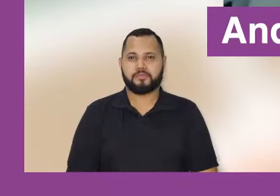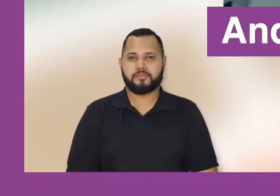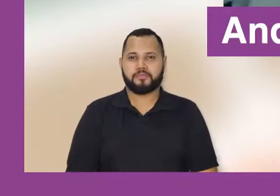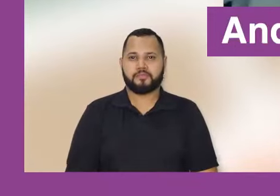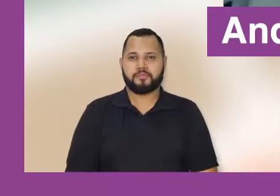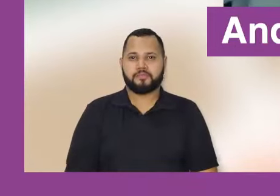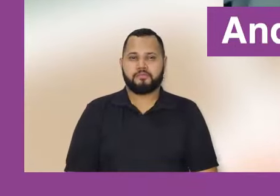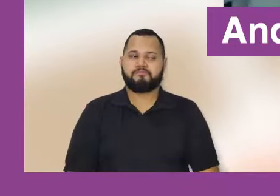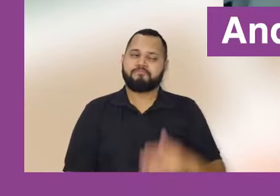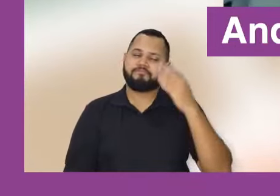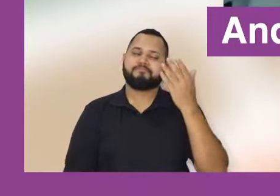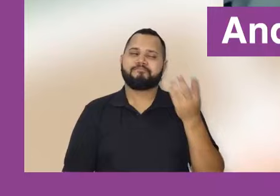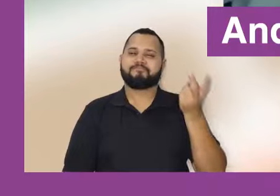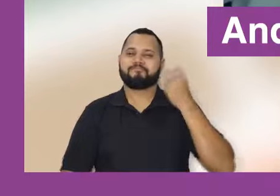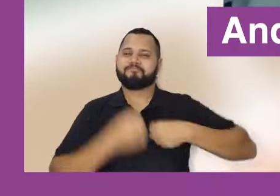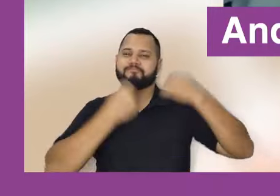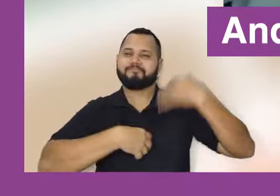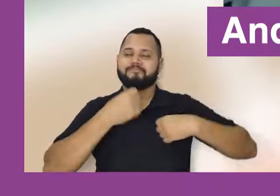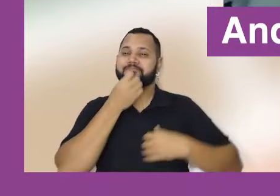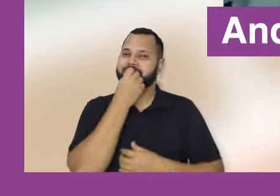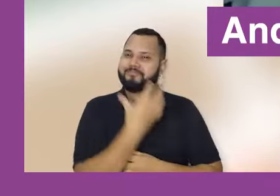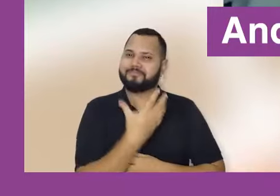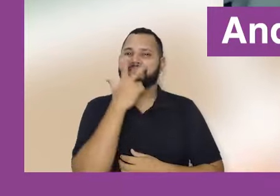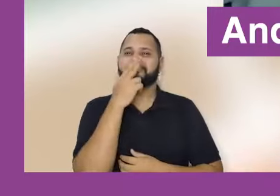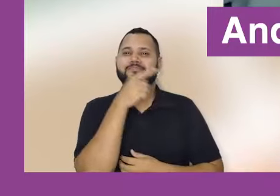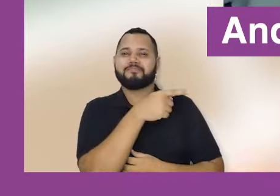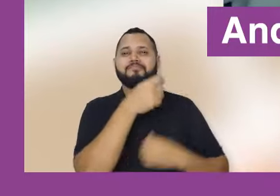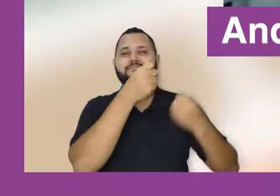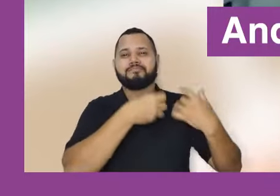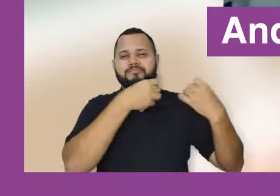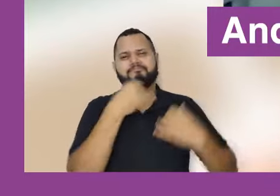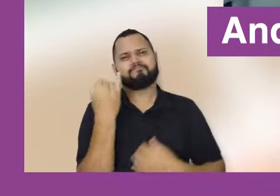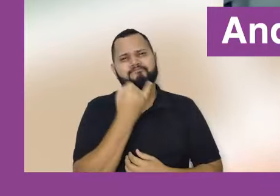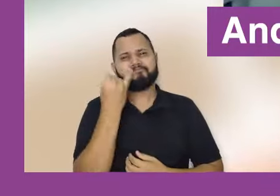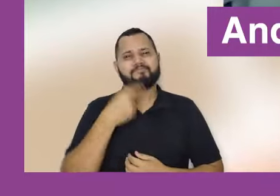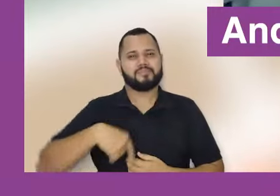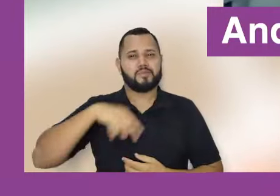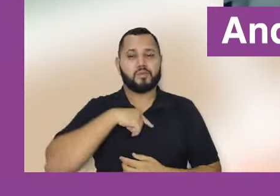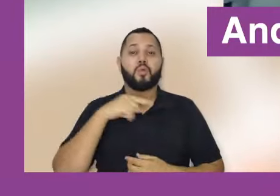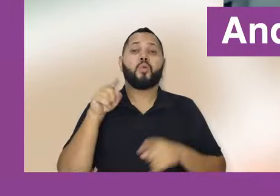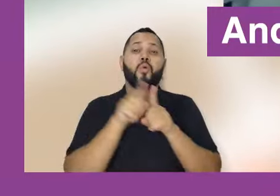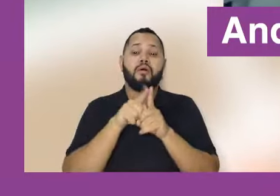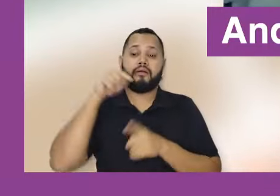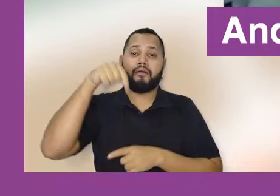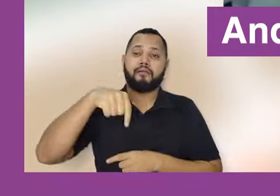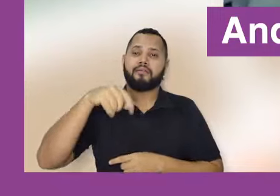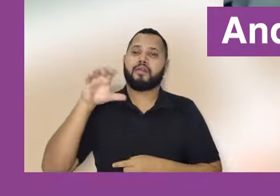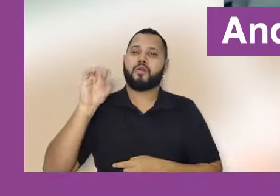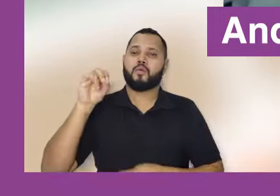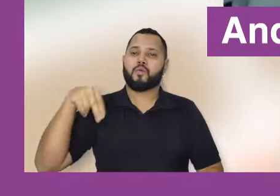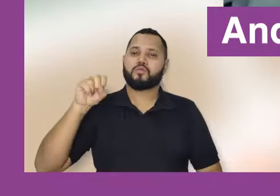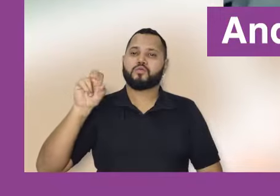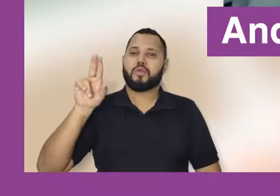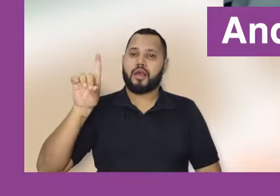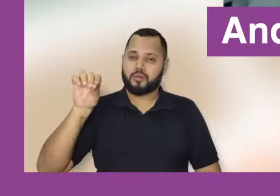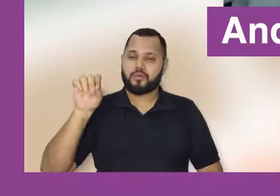é muito legal te ouvir falar né Leda eu acho que sim primeira instância você traz algo muito importante para a gente no consulado e na companhia